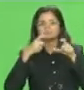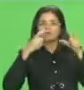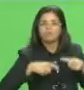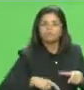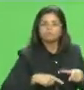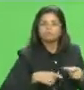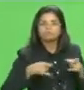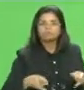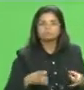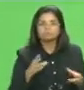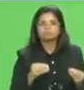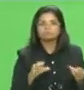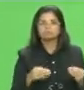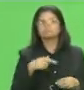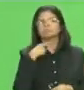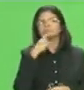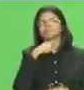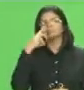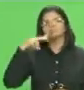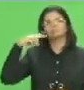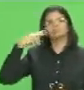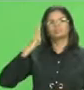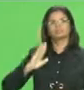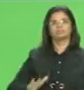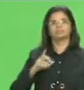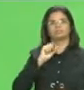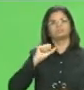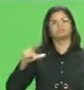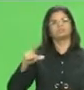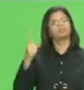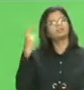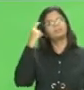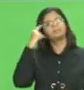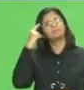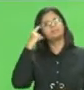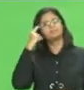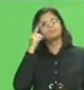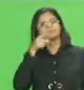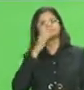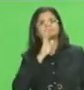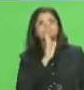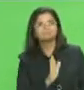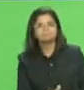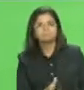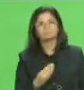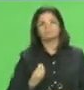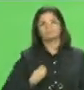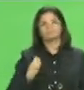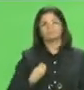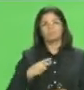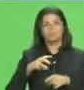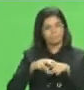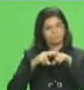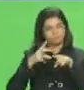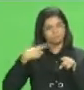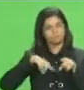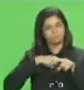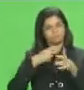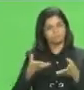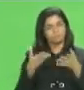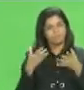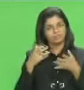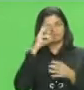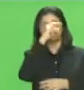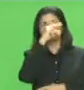para ele, e eu já vereador de São Luís. Imagina você, o cidadão comum. Por isso é que nós queremos ser prefeito de São